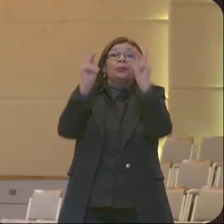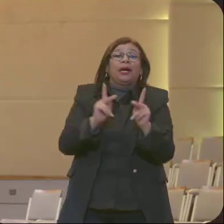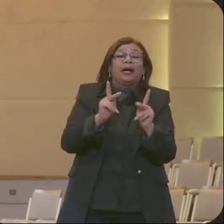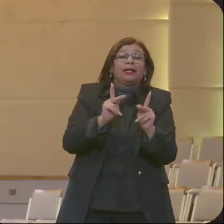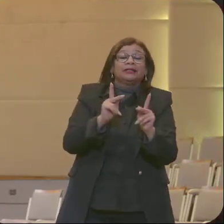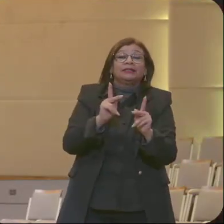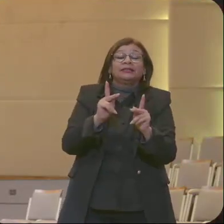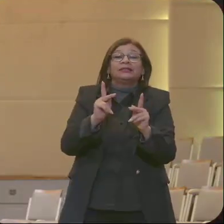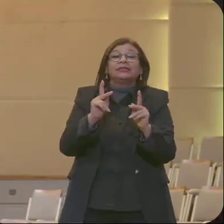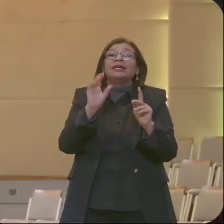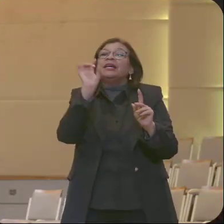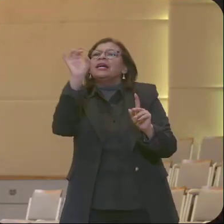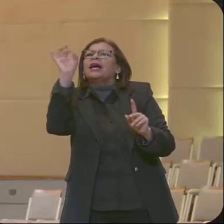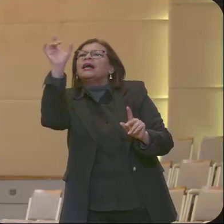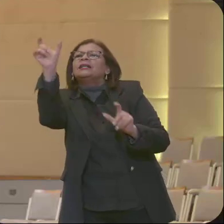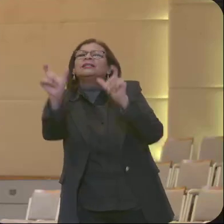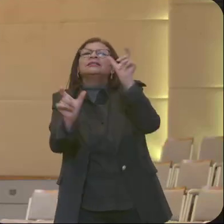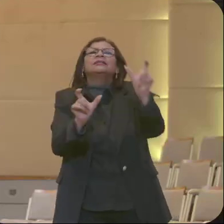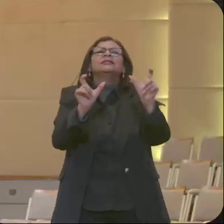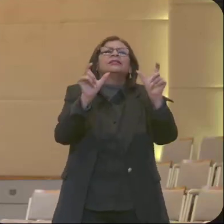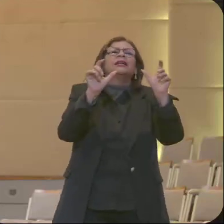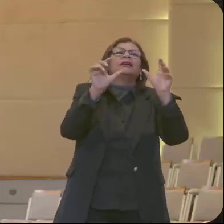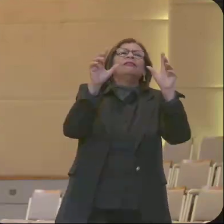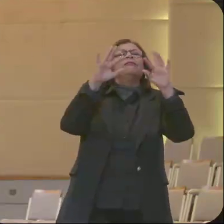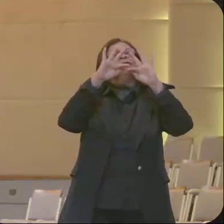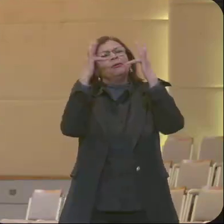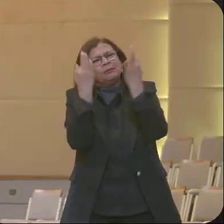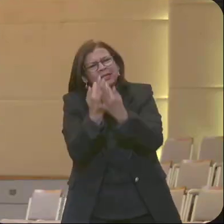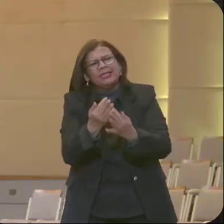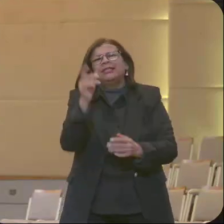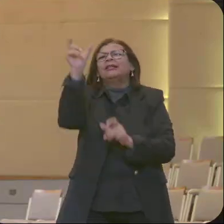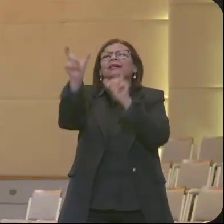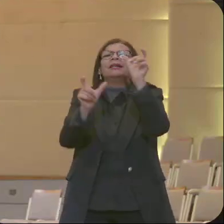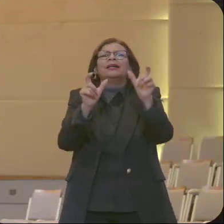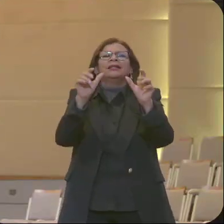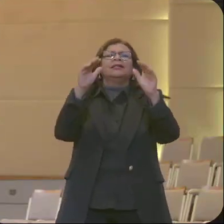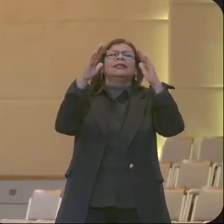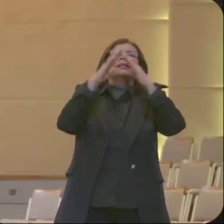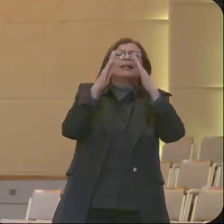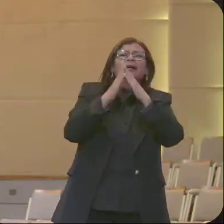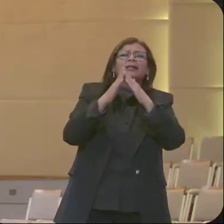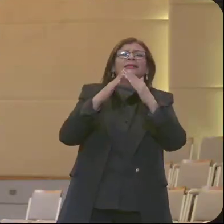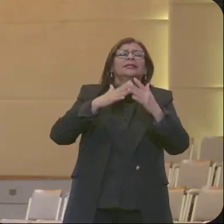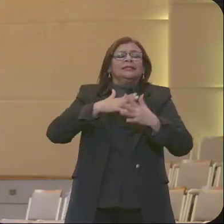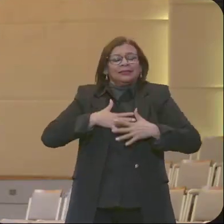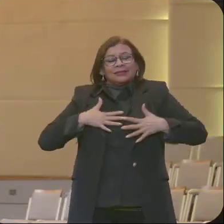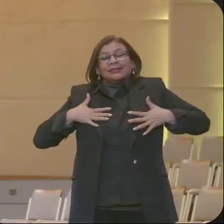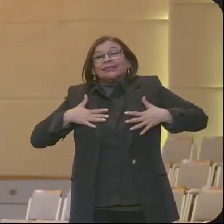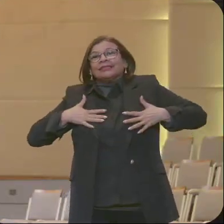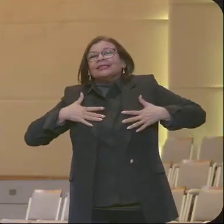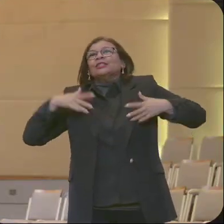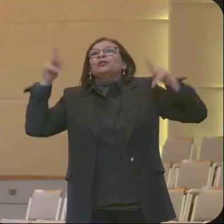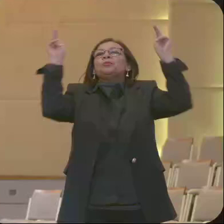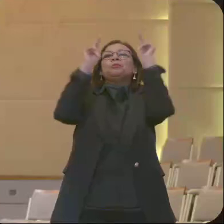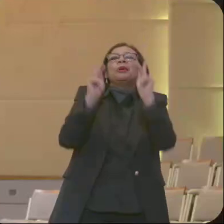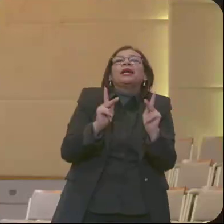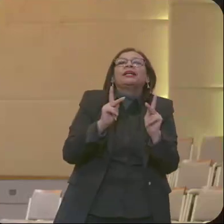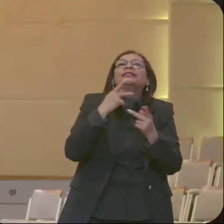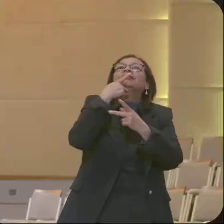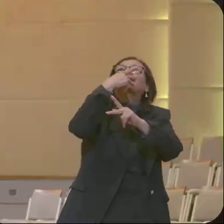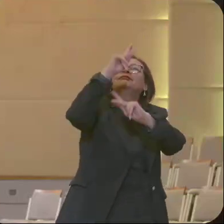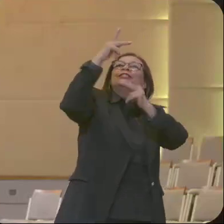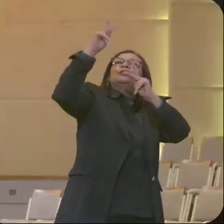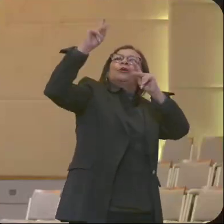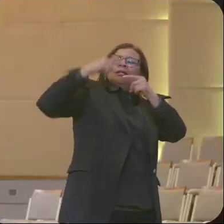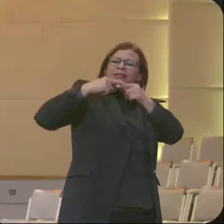cada lar, receba da tua bênção. Cada família, Pai, desfrute da tua paz e da tua vitória durante toda